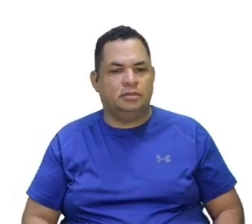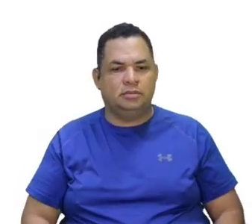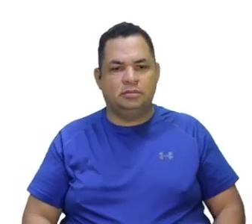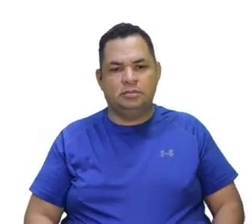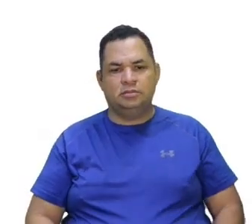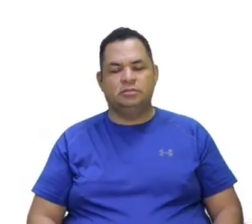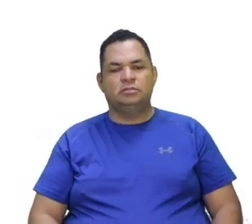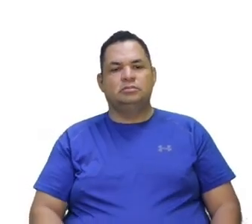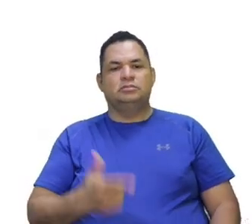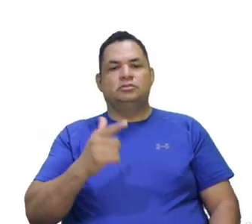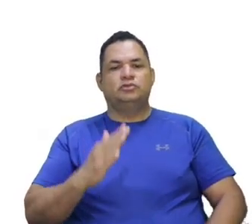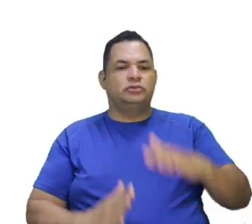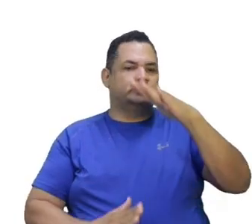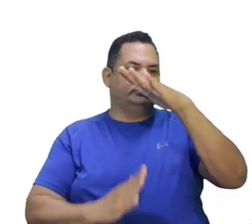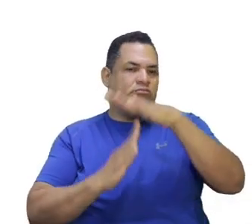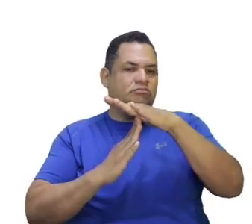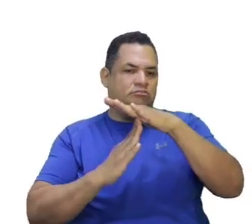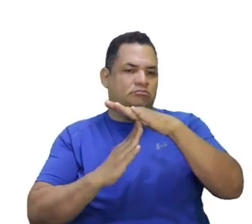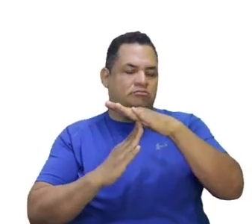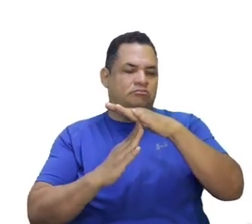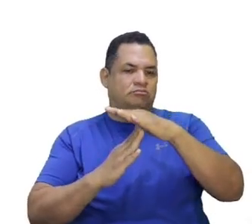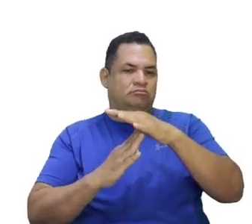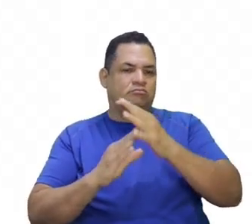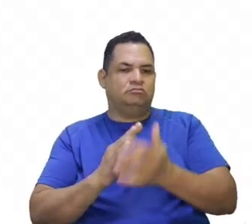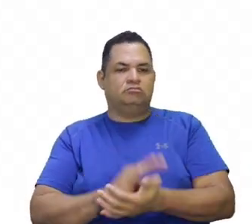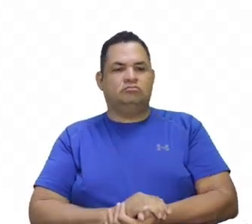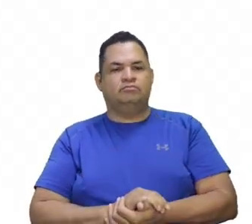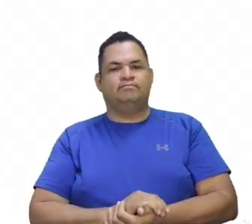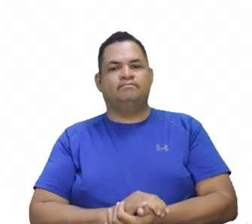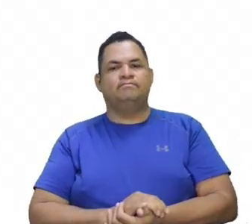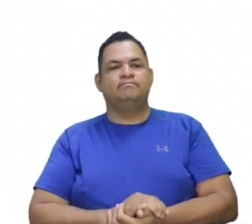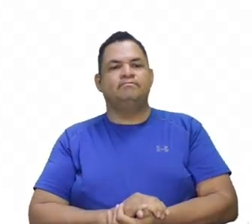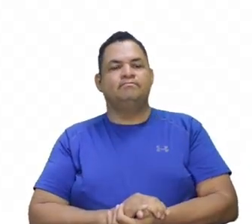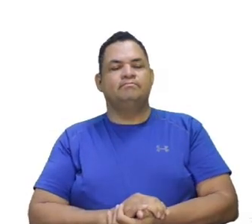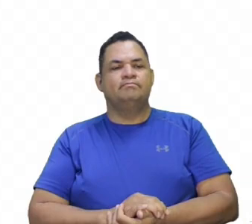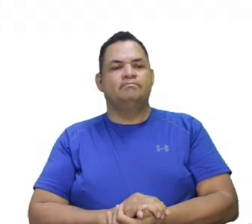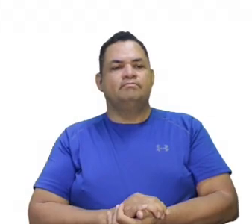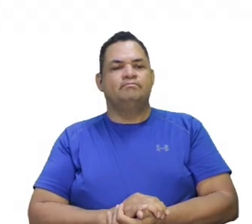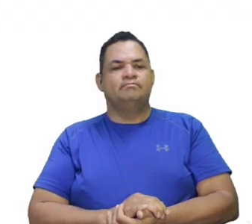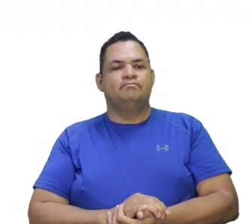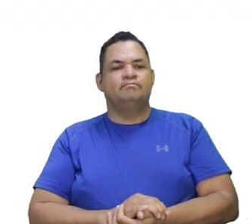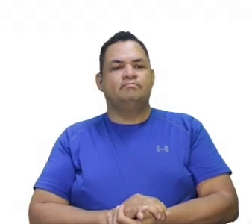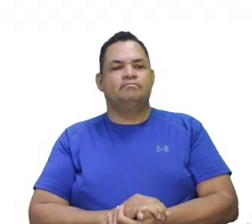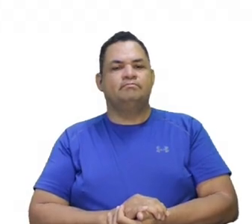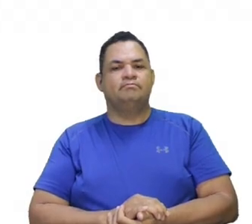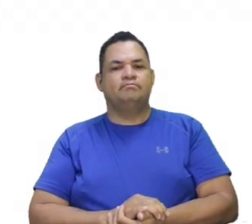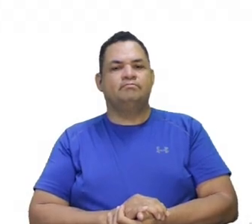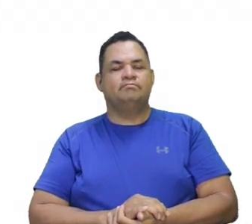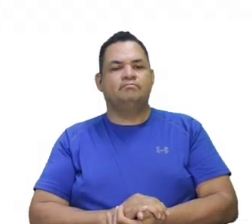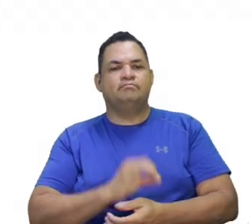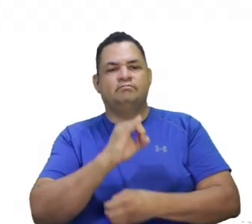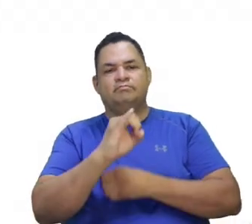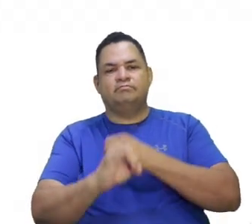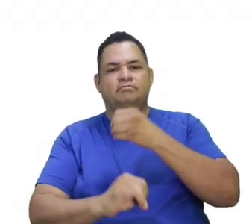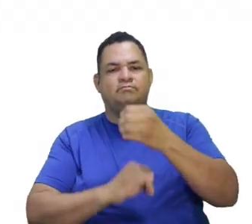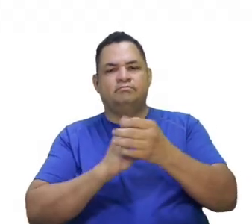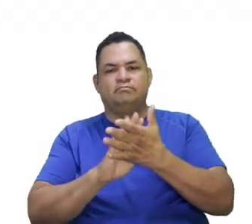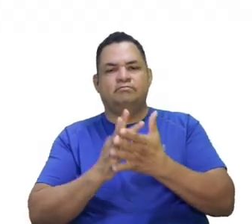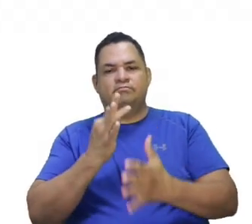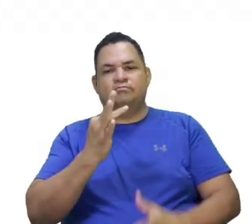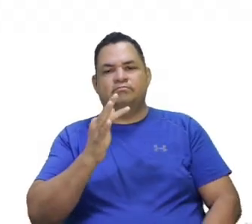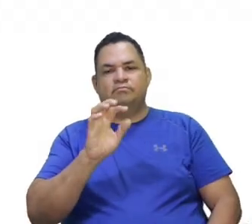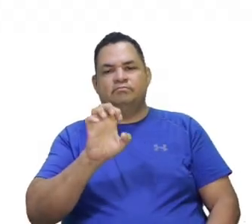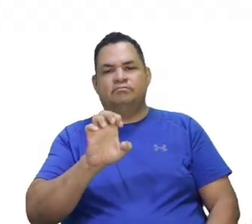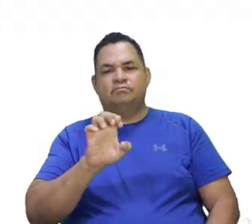sua camada de valência do átomo neutro. Outro exemplo é do íon cátion do